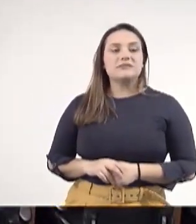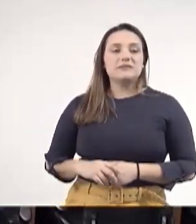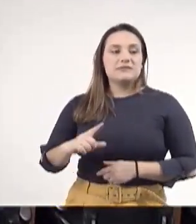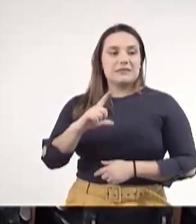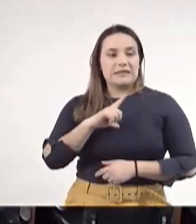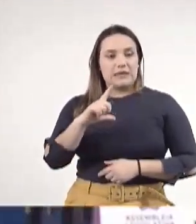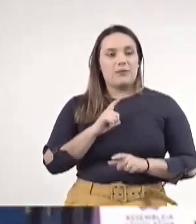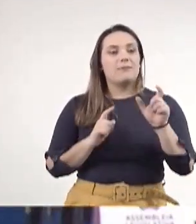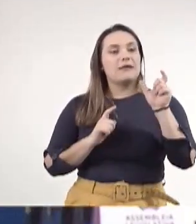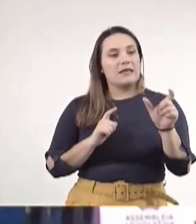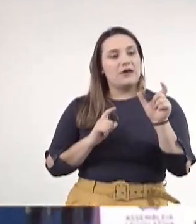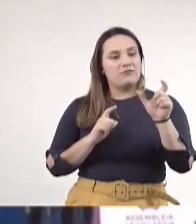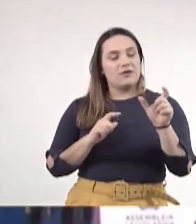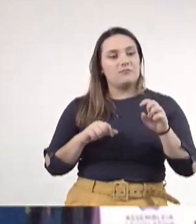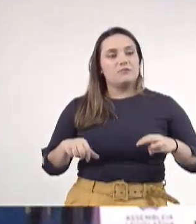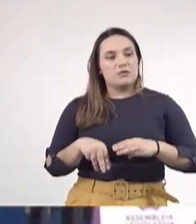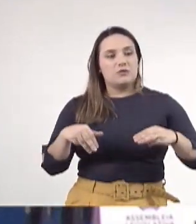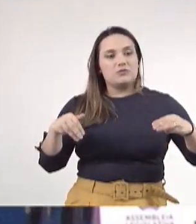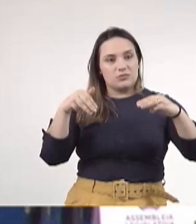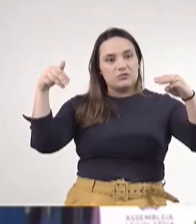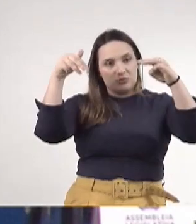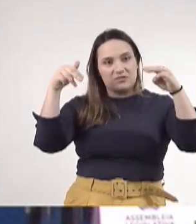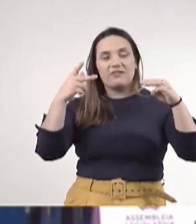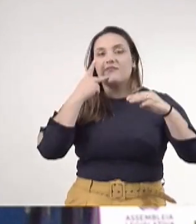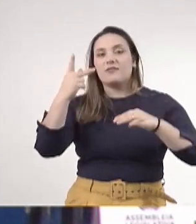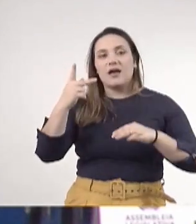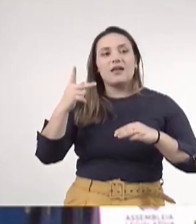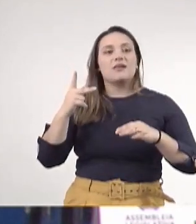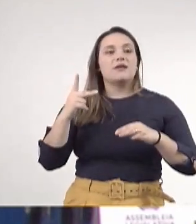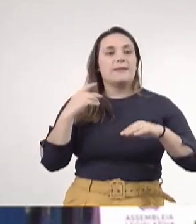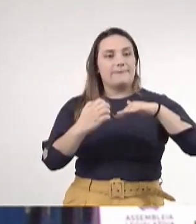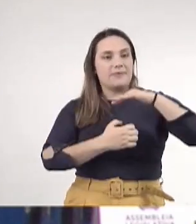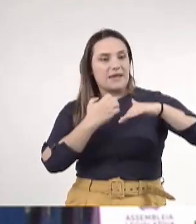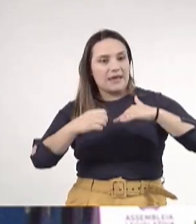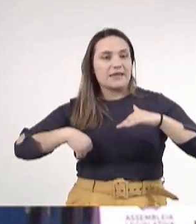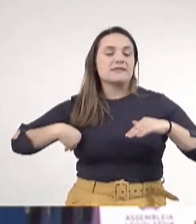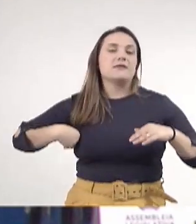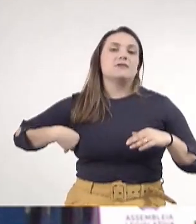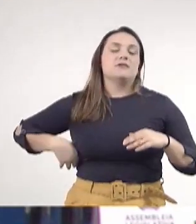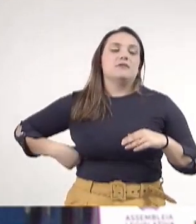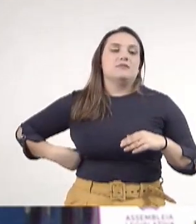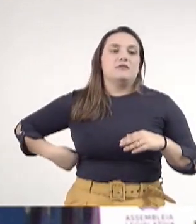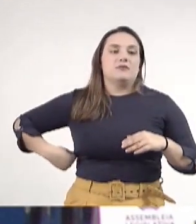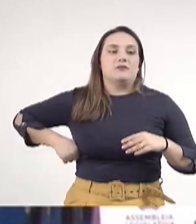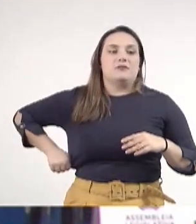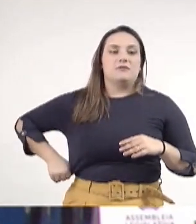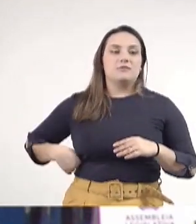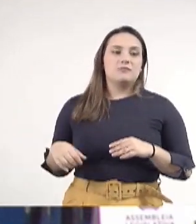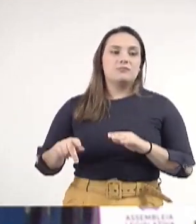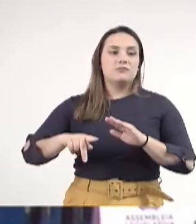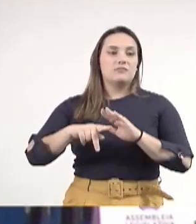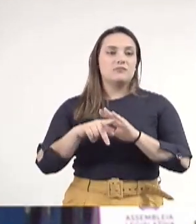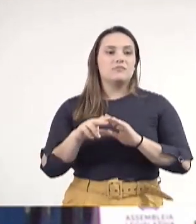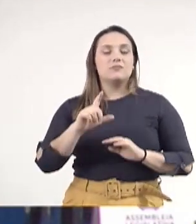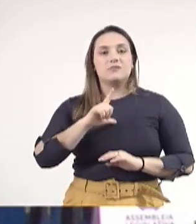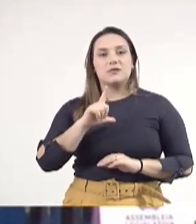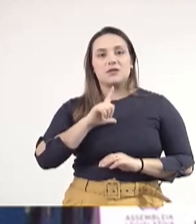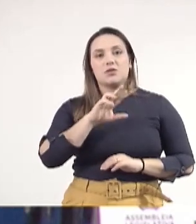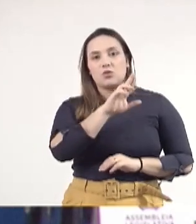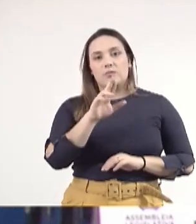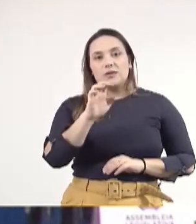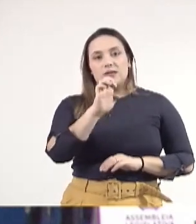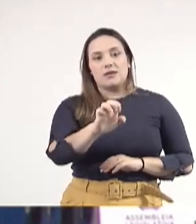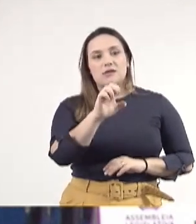hoje, que é moderno, empresarial e também voltado ao serviço público, que é o tal do